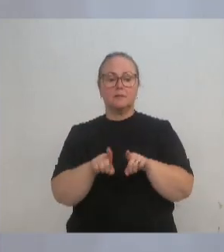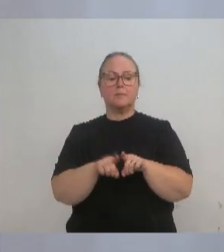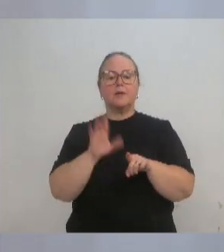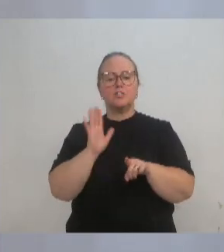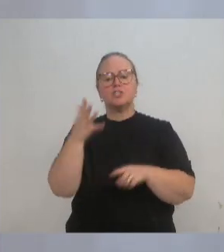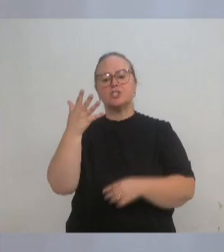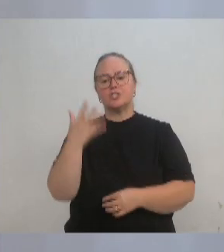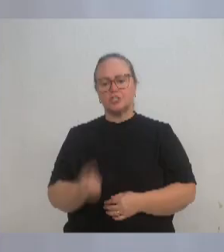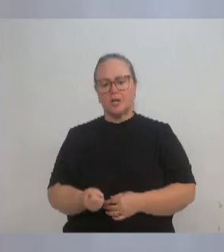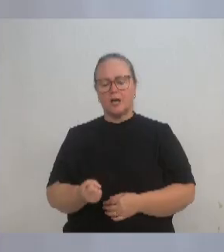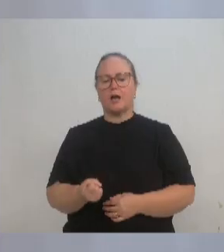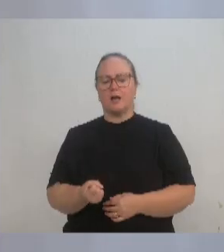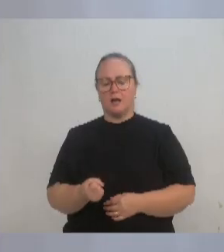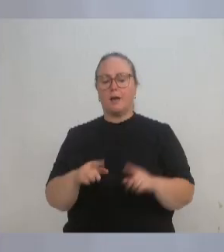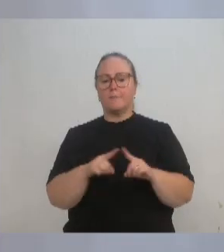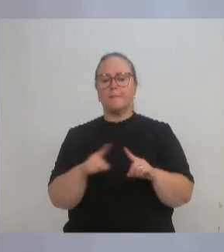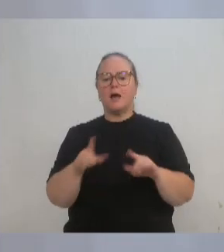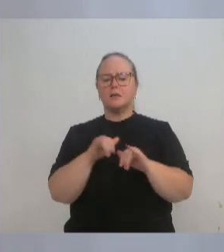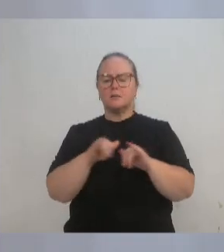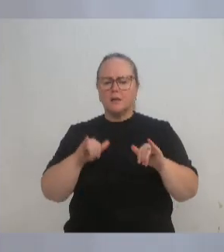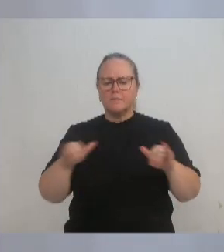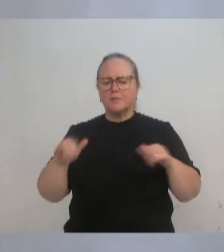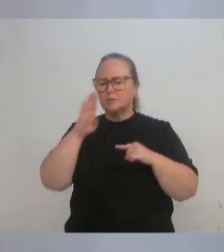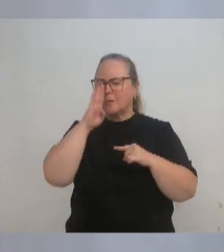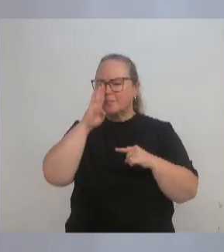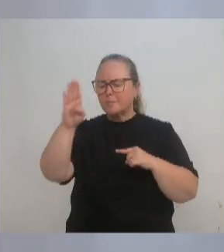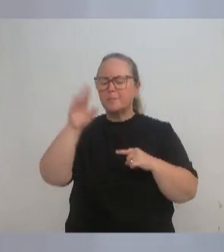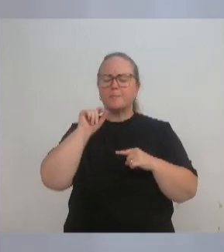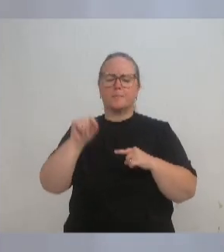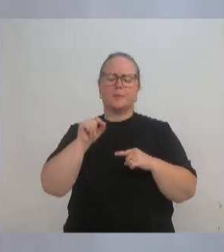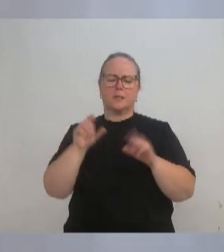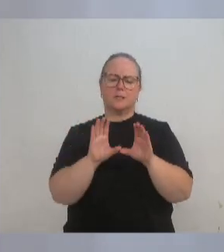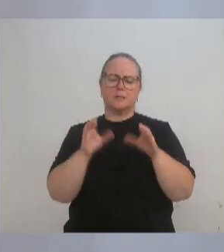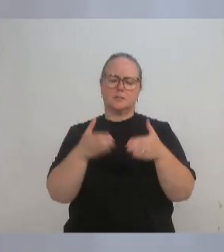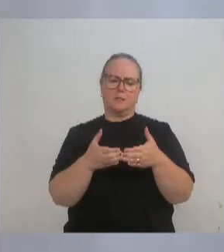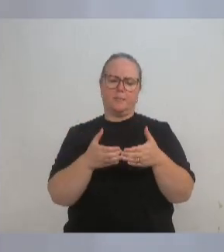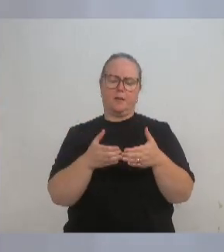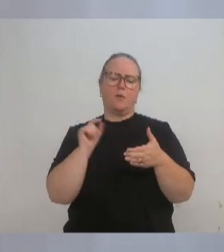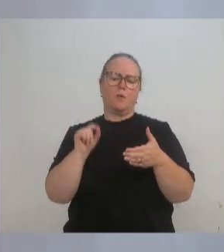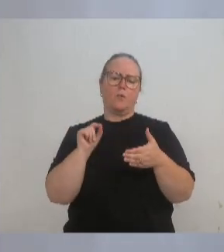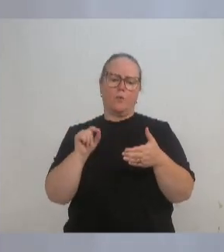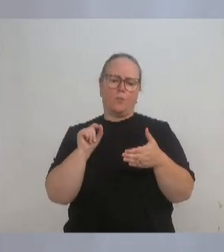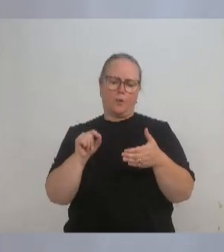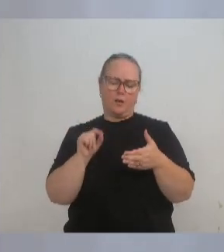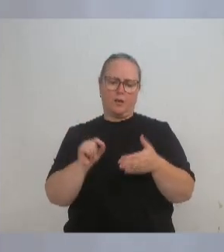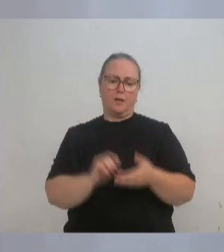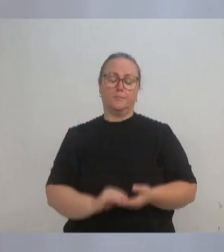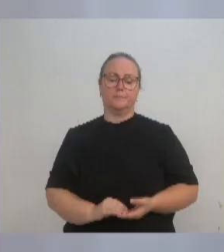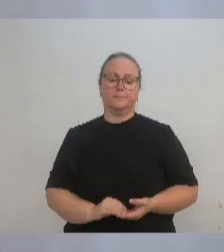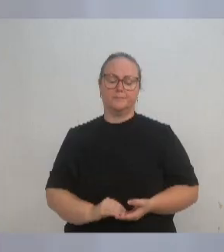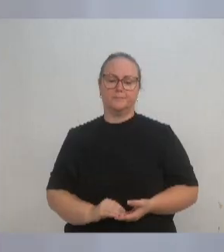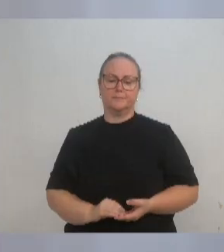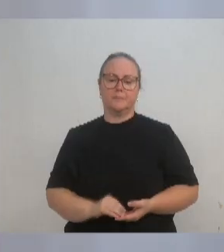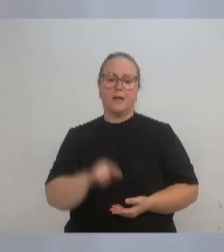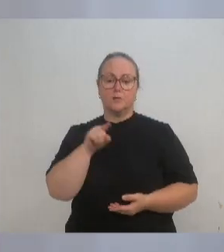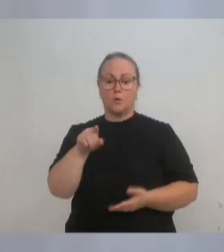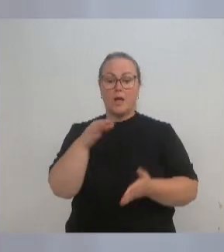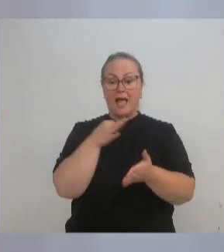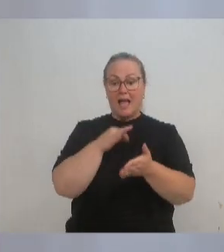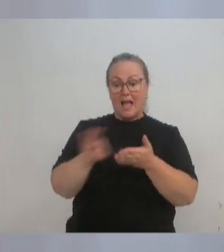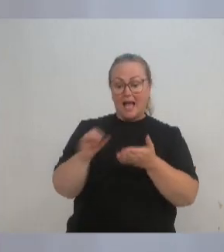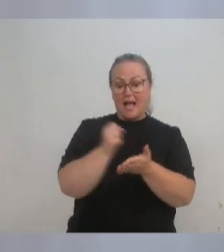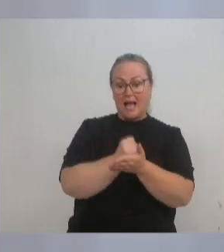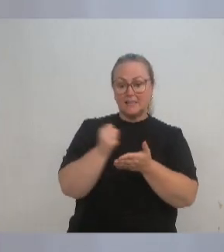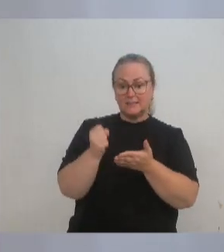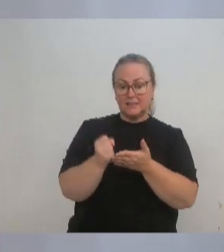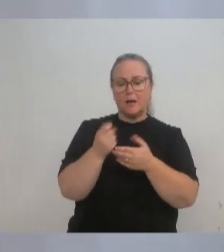em algumas situações. Mas o aviso maior que eu quero dar aqui para a nossa comunidade de Blumenau e região é que antes de assinarem um contrato,